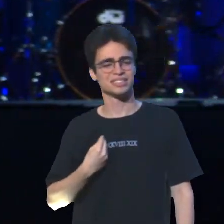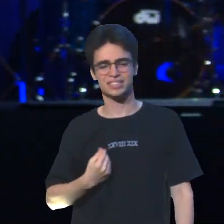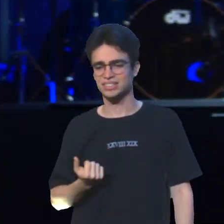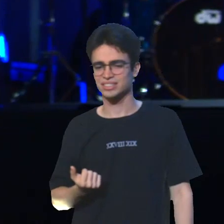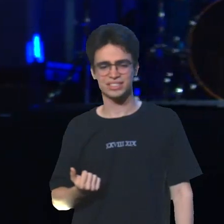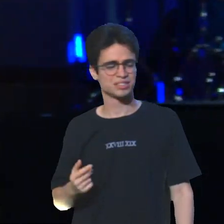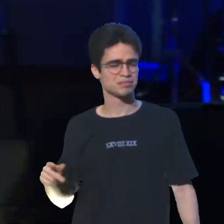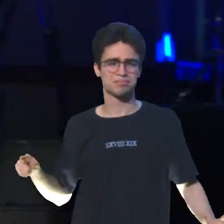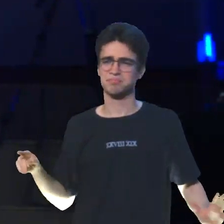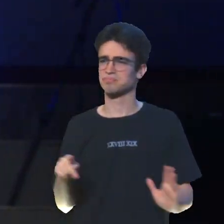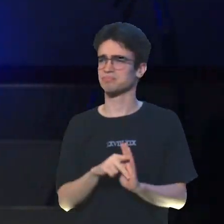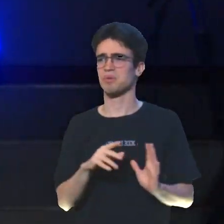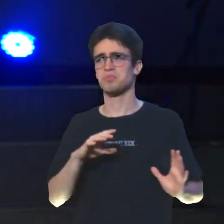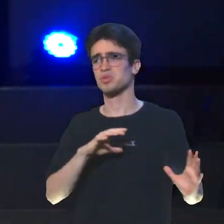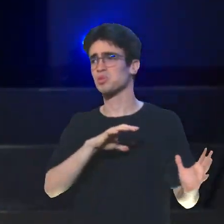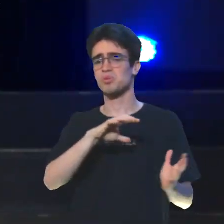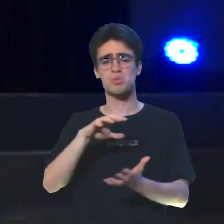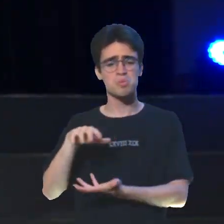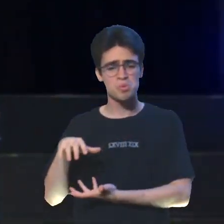extremamente mundana.